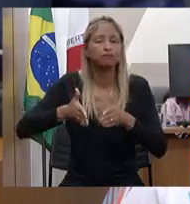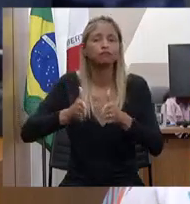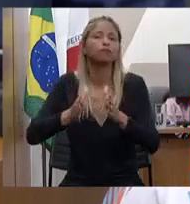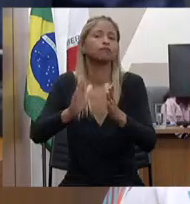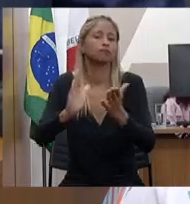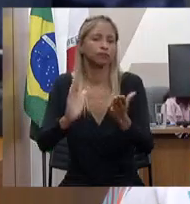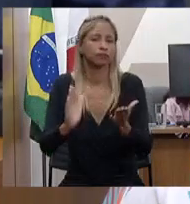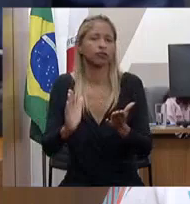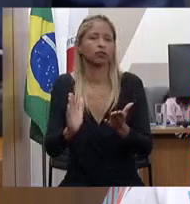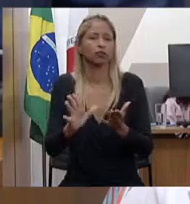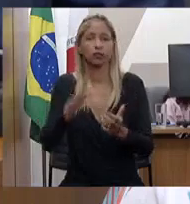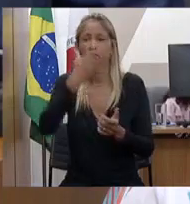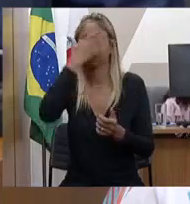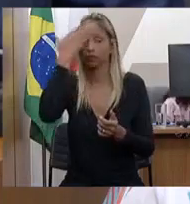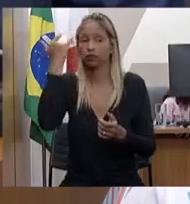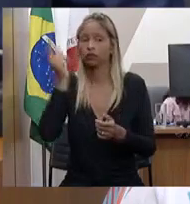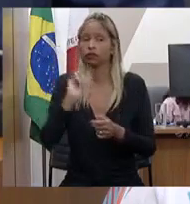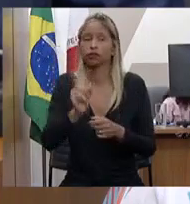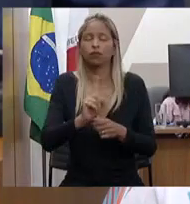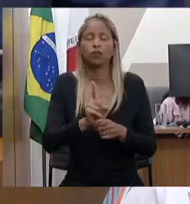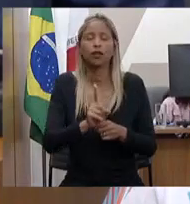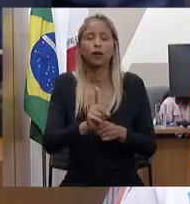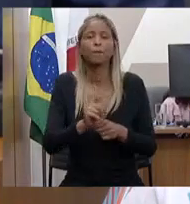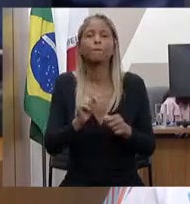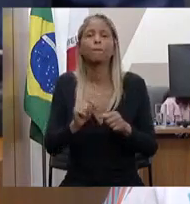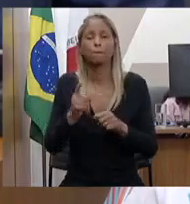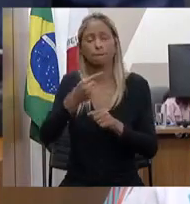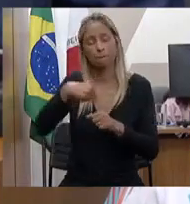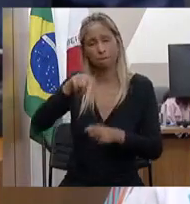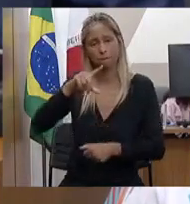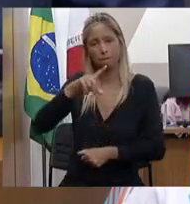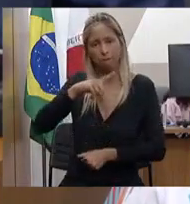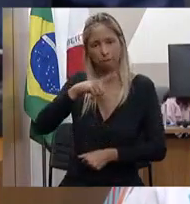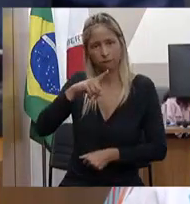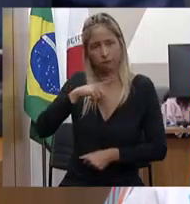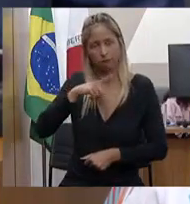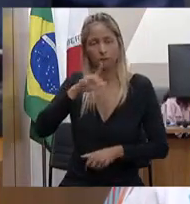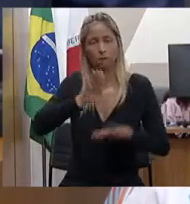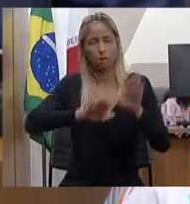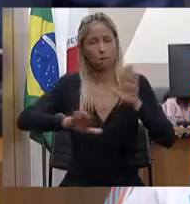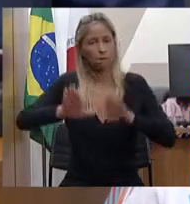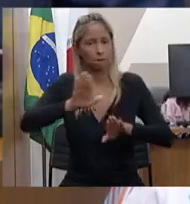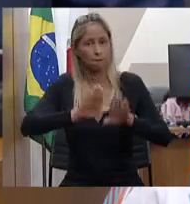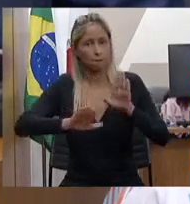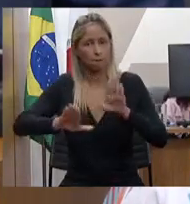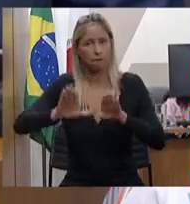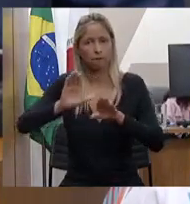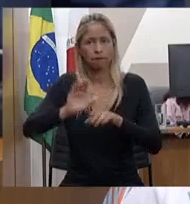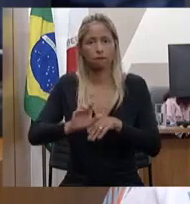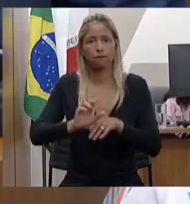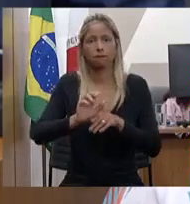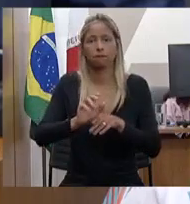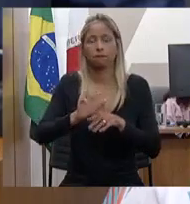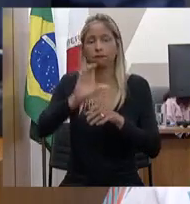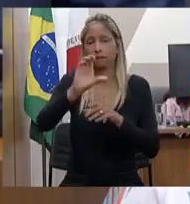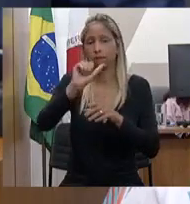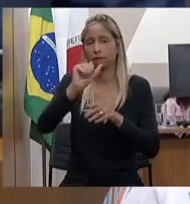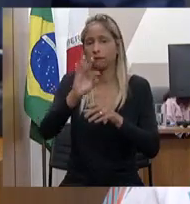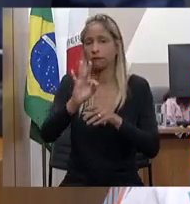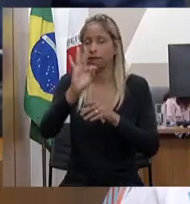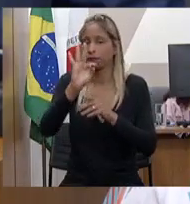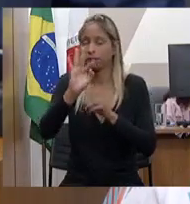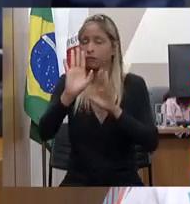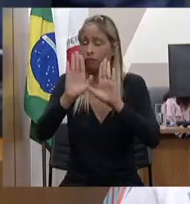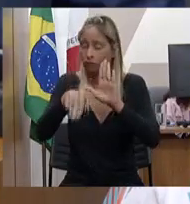e não se esquecer de que nós temos que tomar cuidado com o cat Porque as pessoas não têm